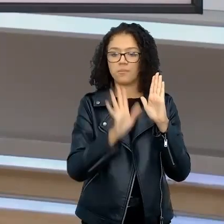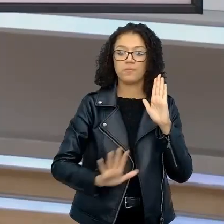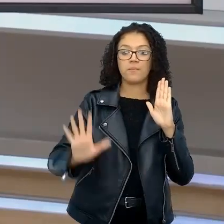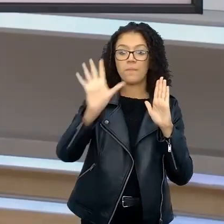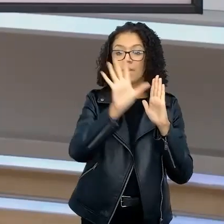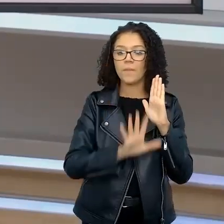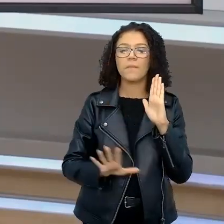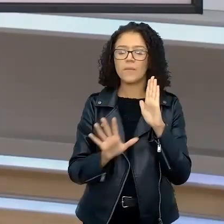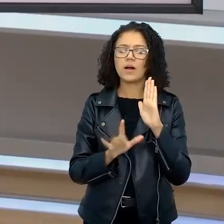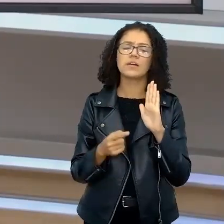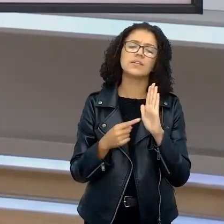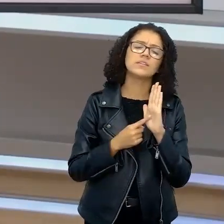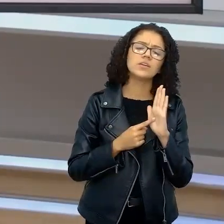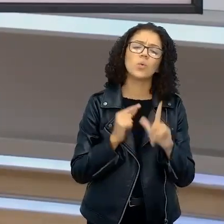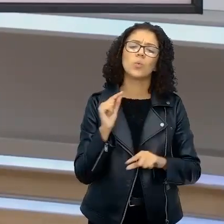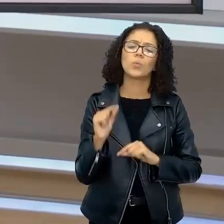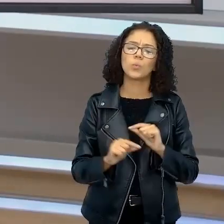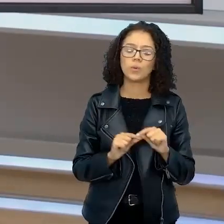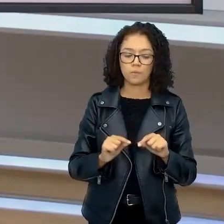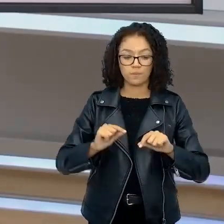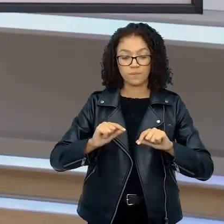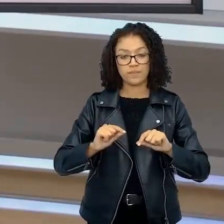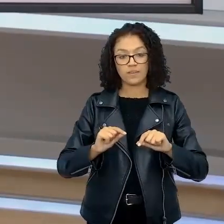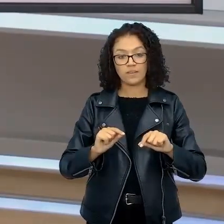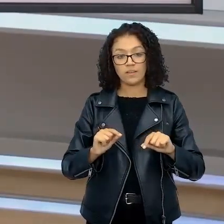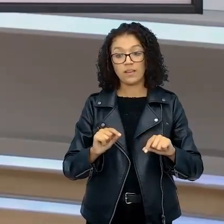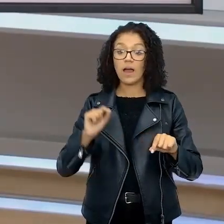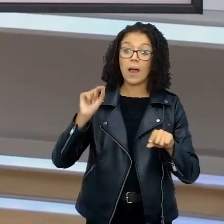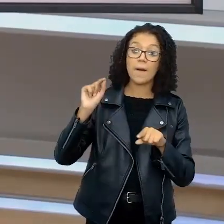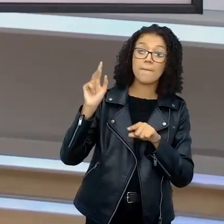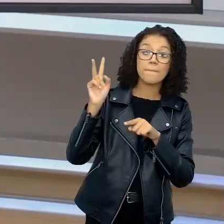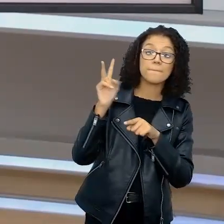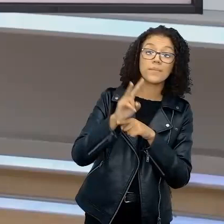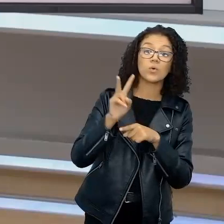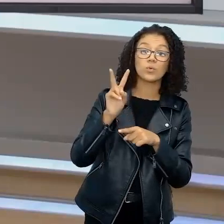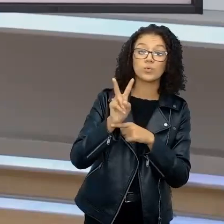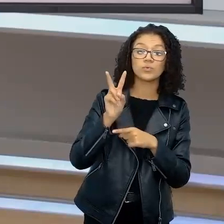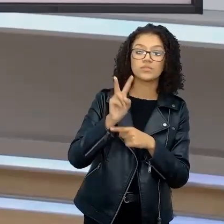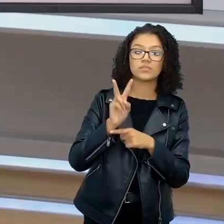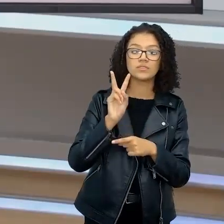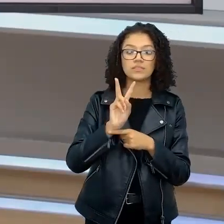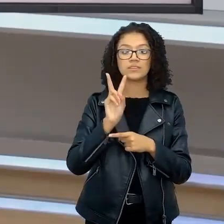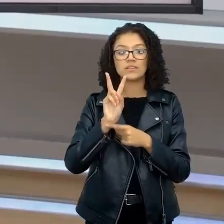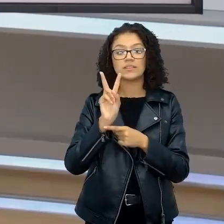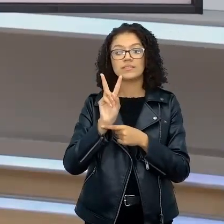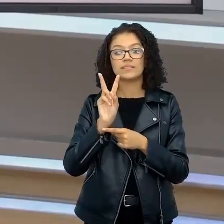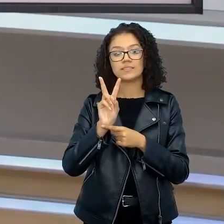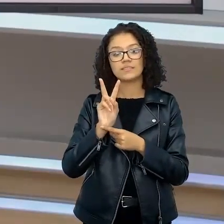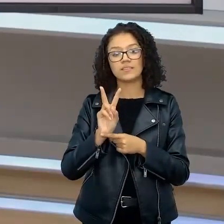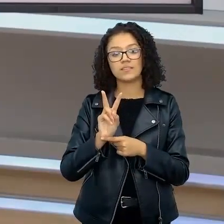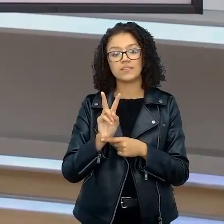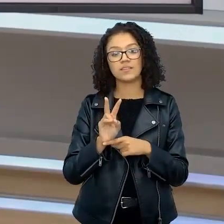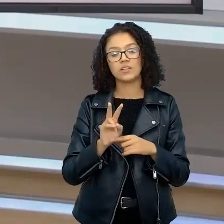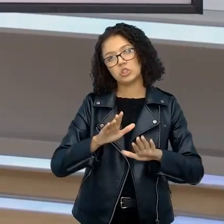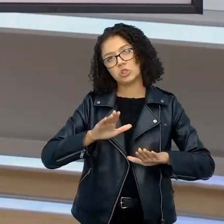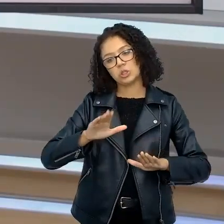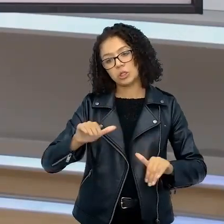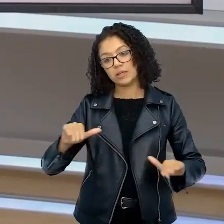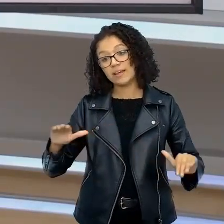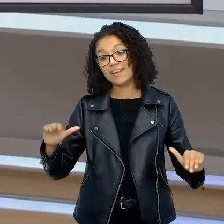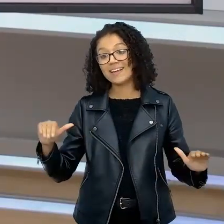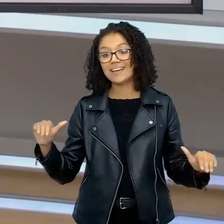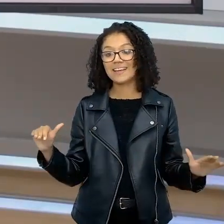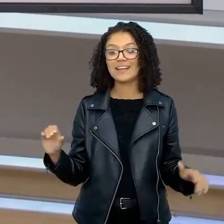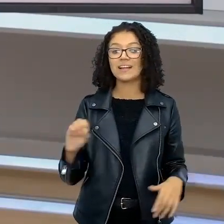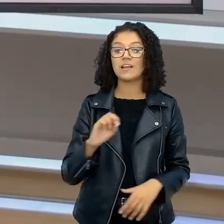para garantir a proteção e a não revitimização de crianças vítimas